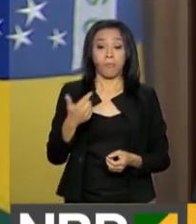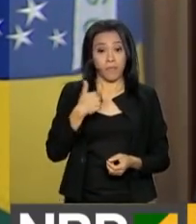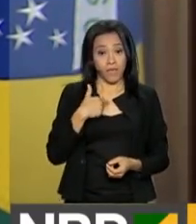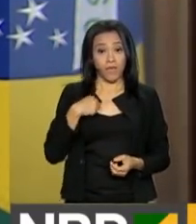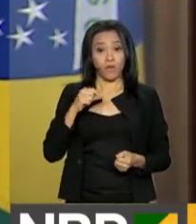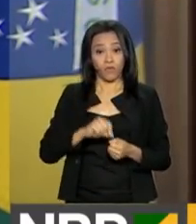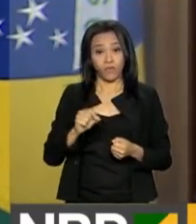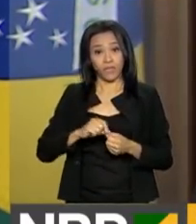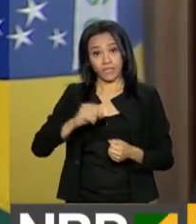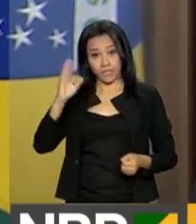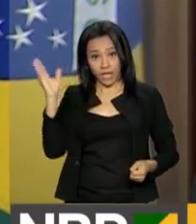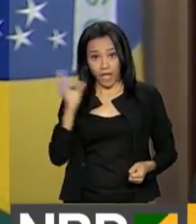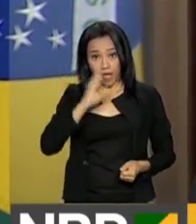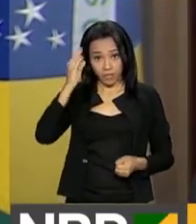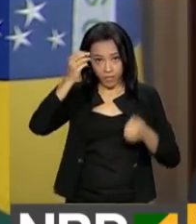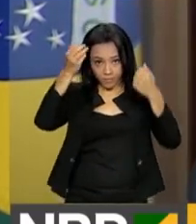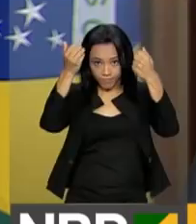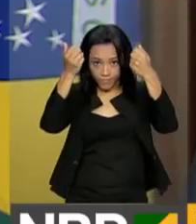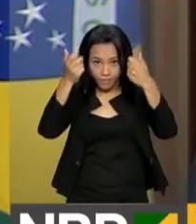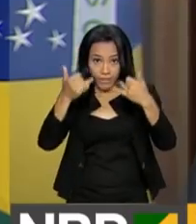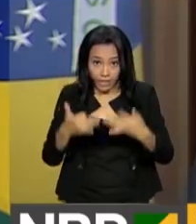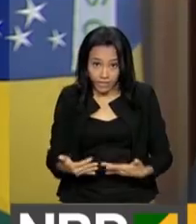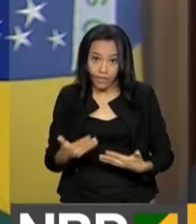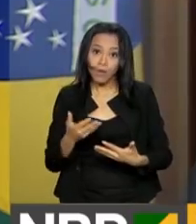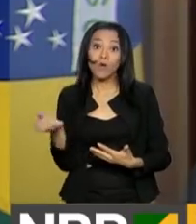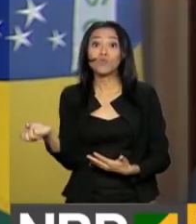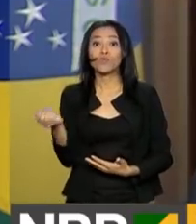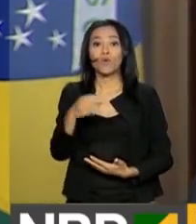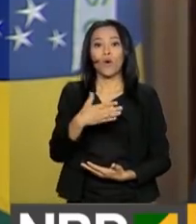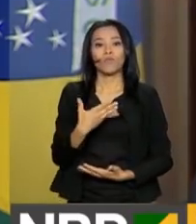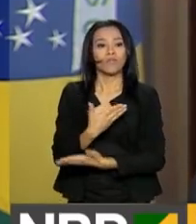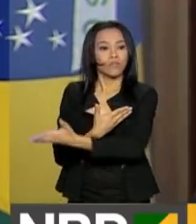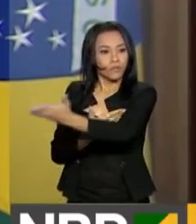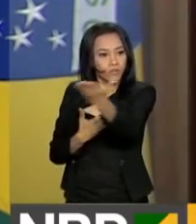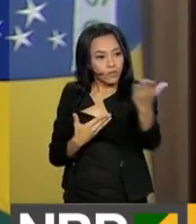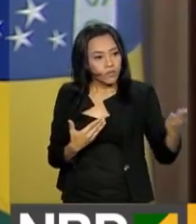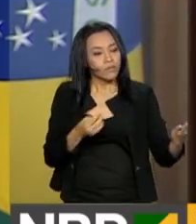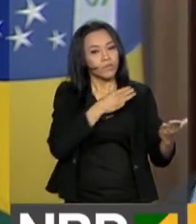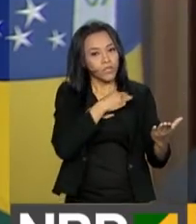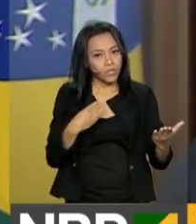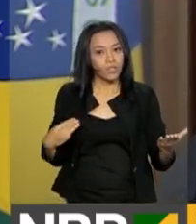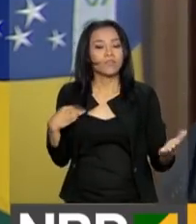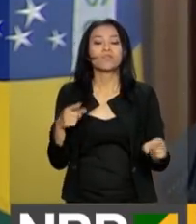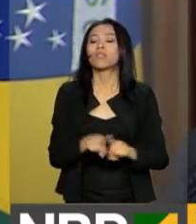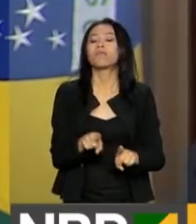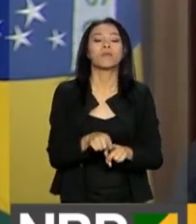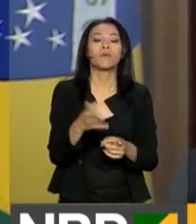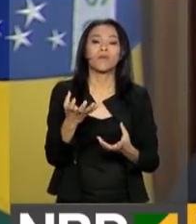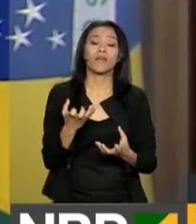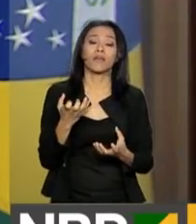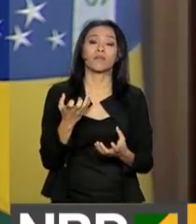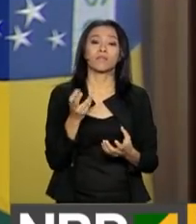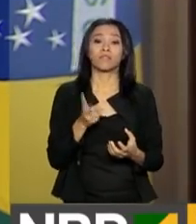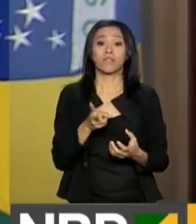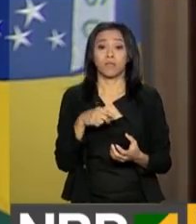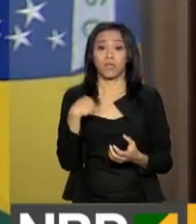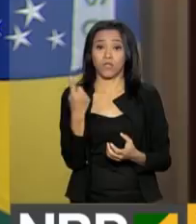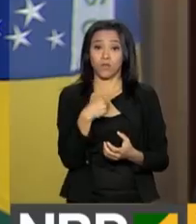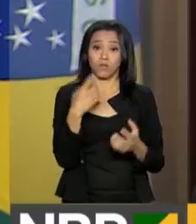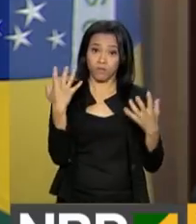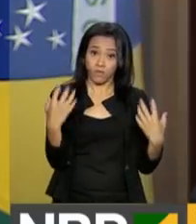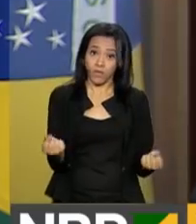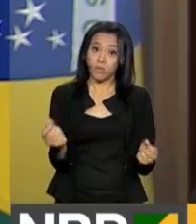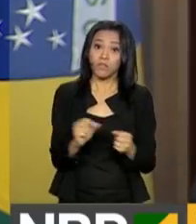rápida exposição aos amigos novos ministros também eu quero que de tempos em tempos nós possamos fazer uma reunião